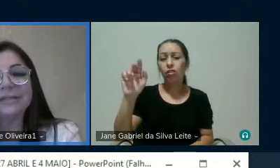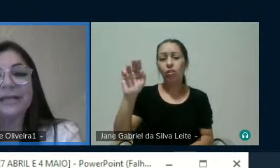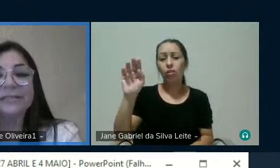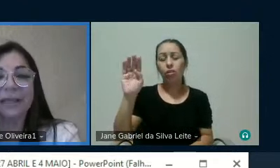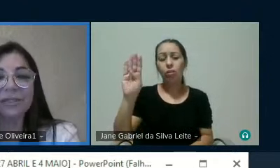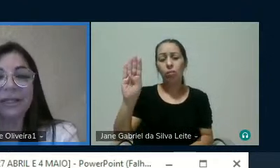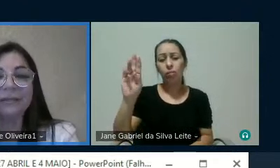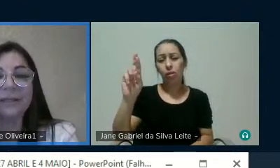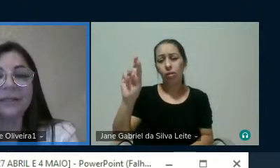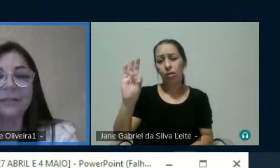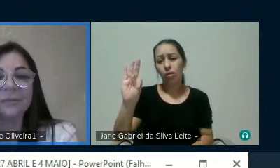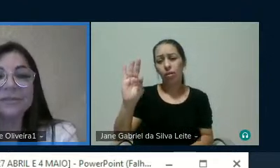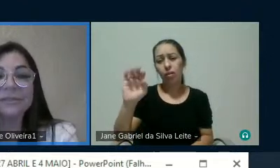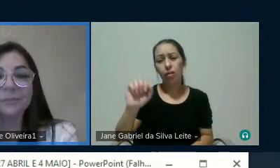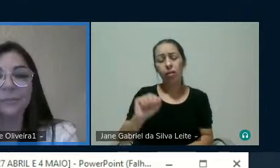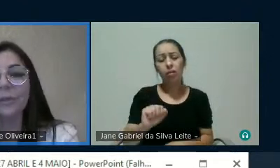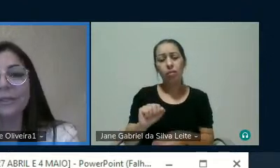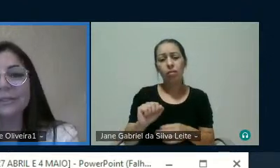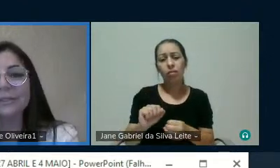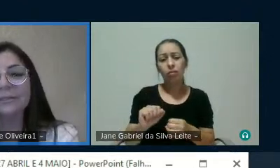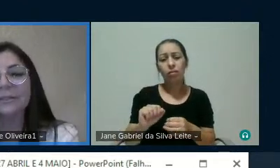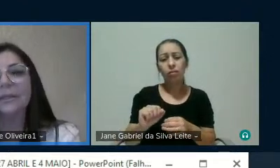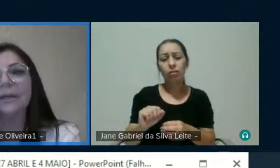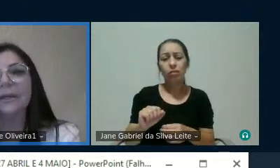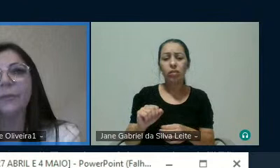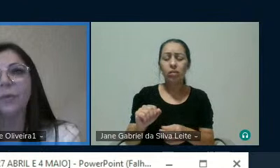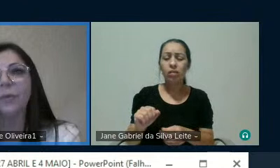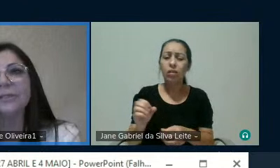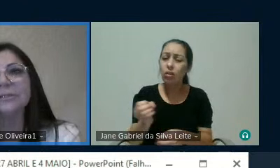É uma coisa recente ainda, né? Temos poucas